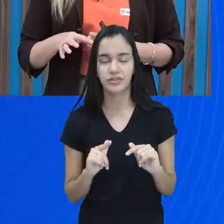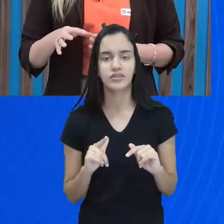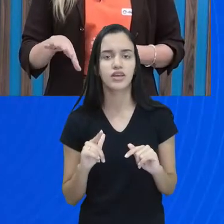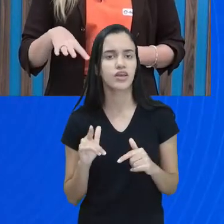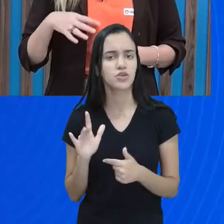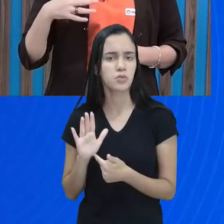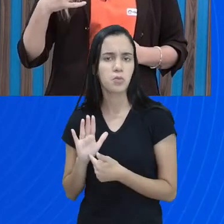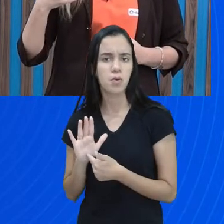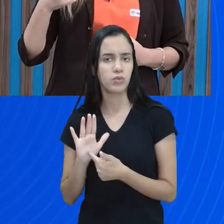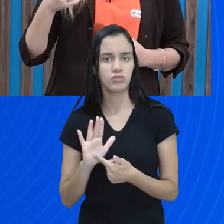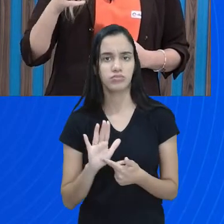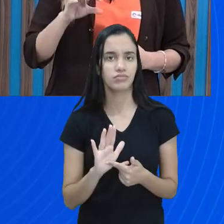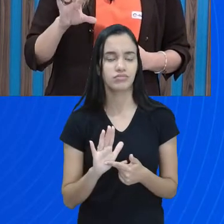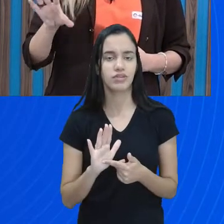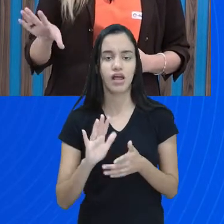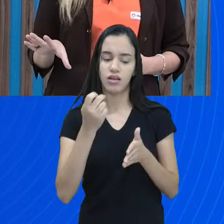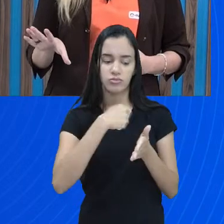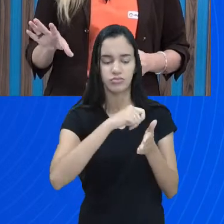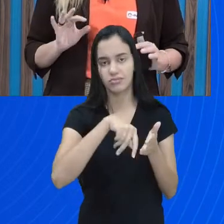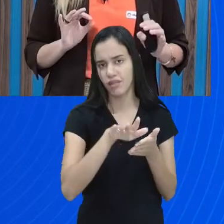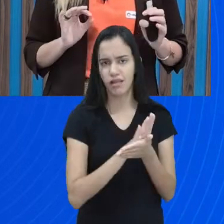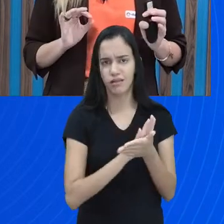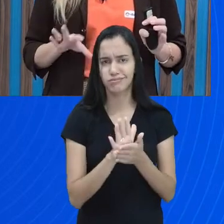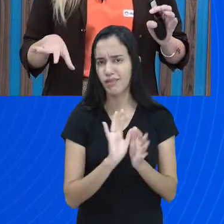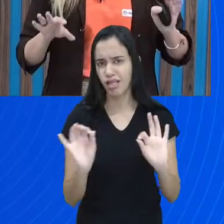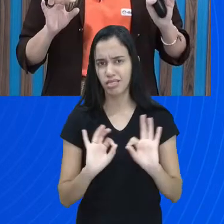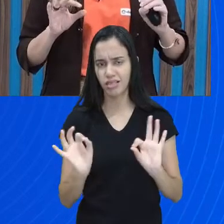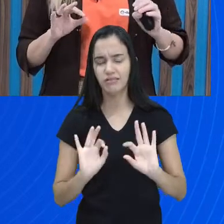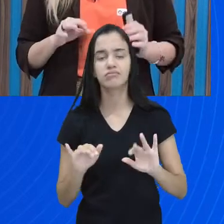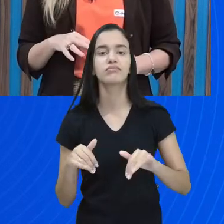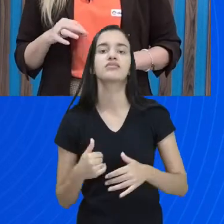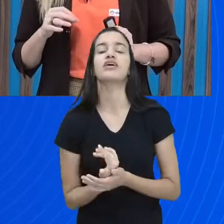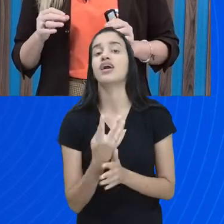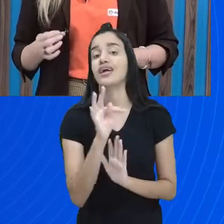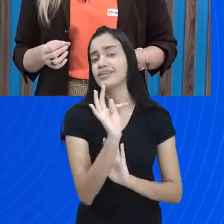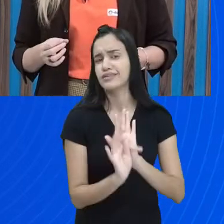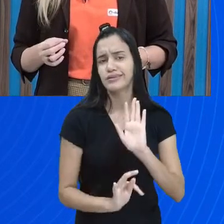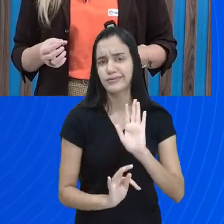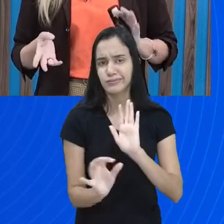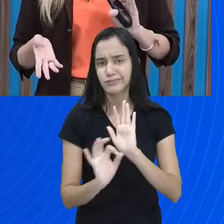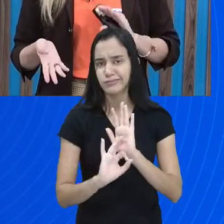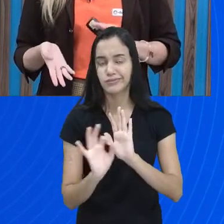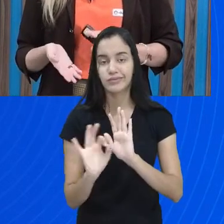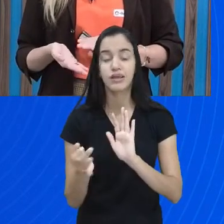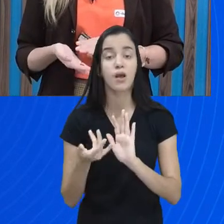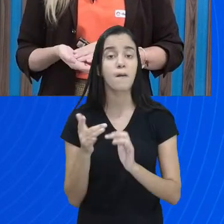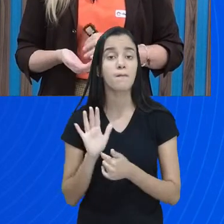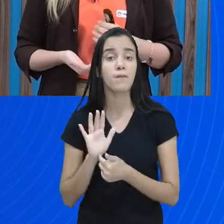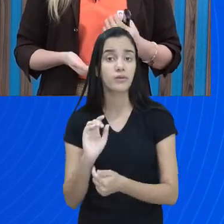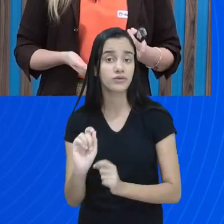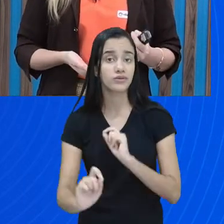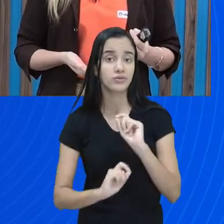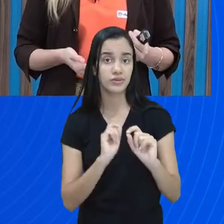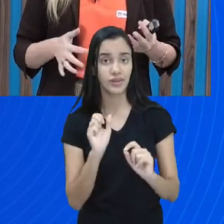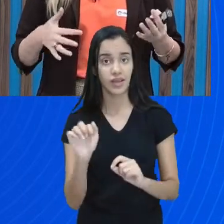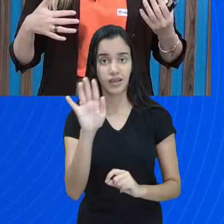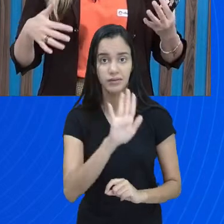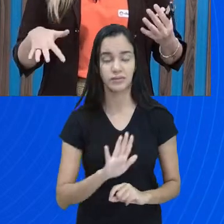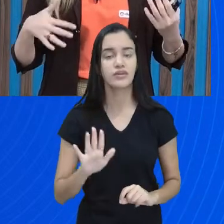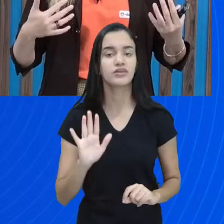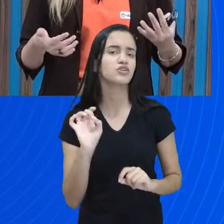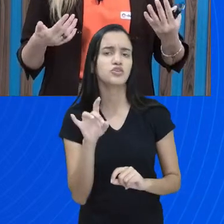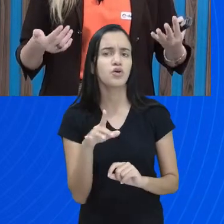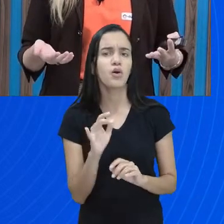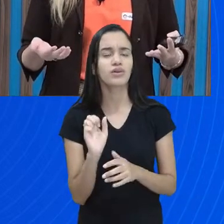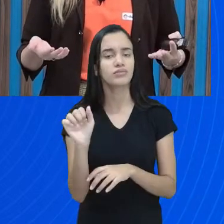não apresenta escrita nenhuma, não apresenta texto nenhum. Apresenta apenas imagens. Só